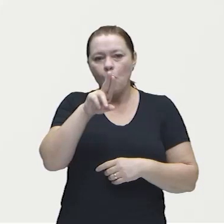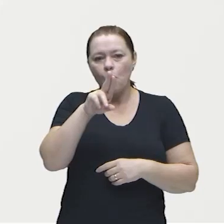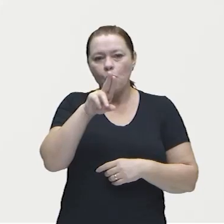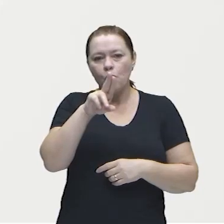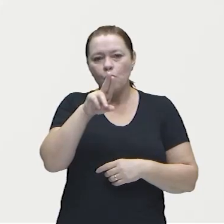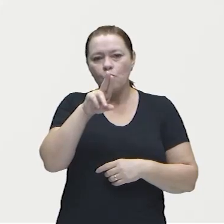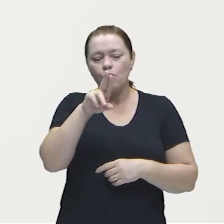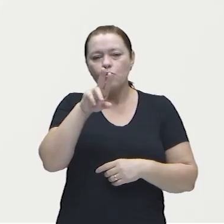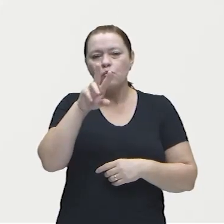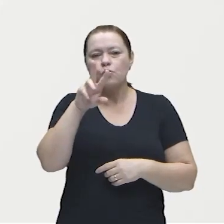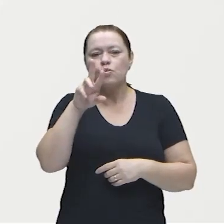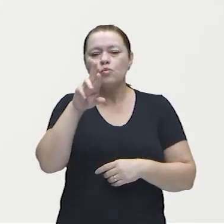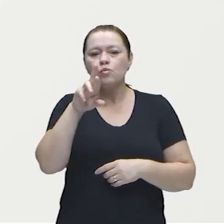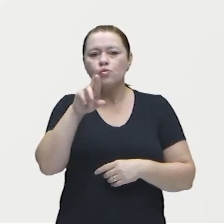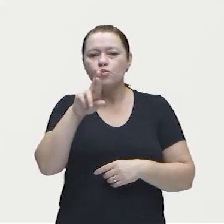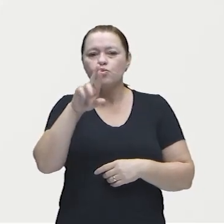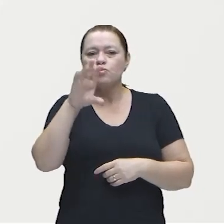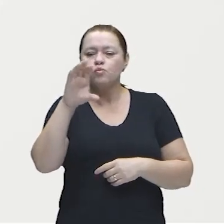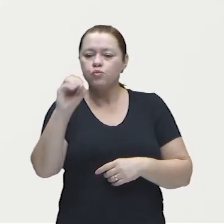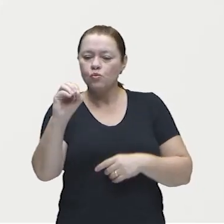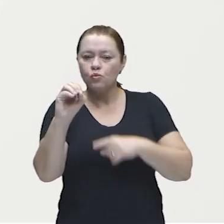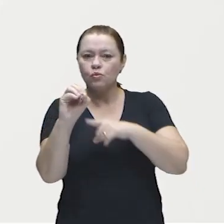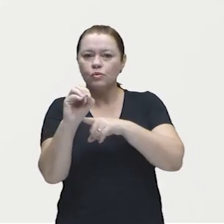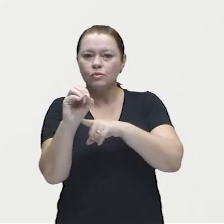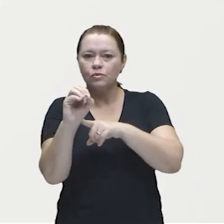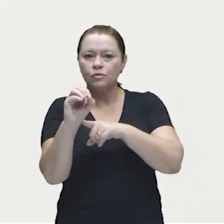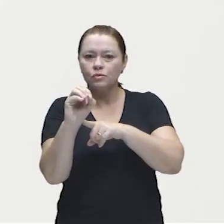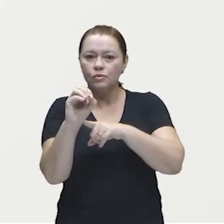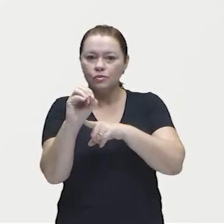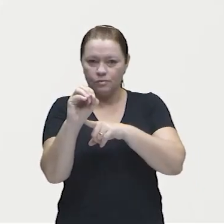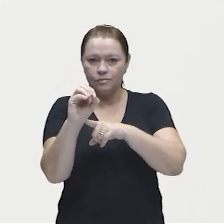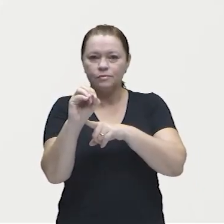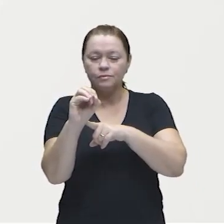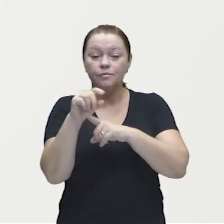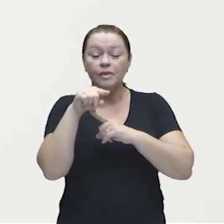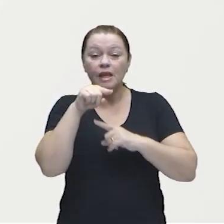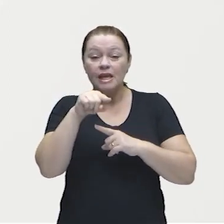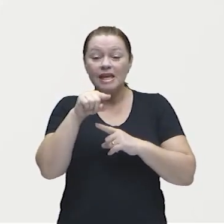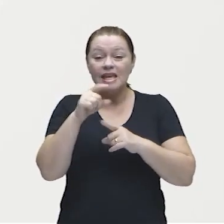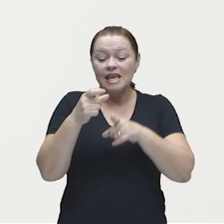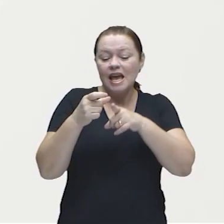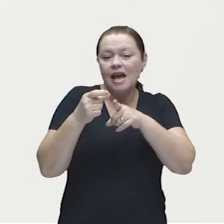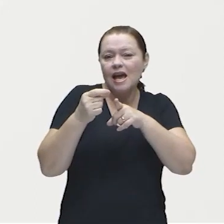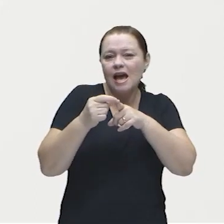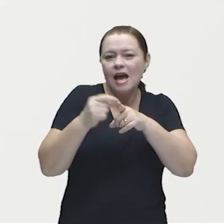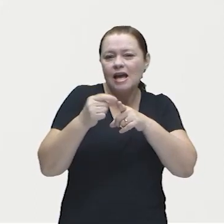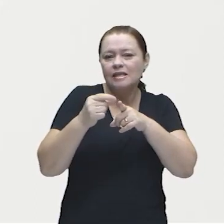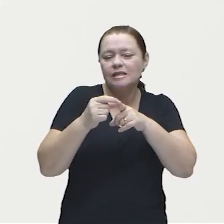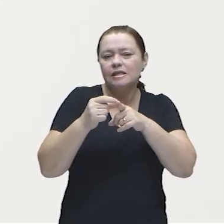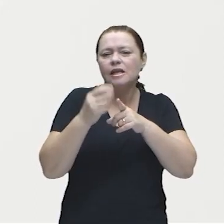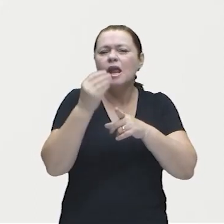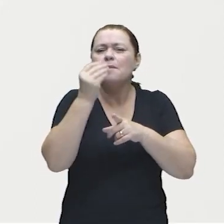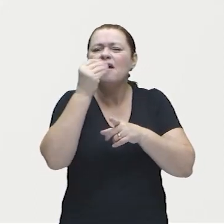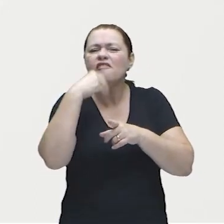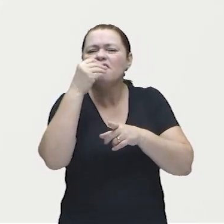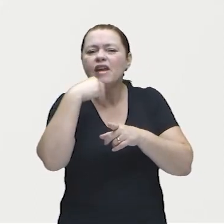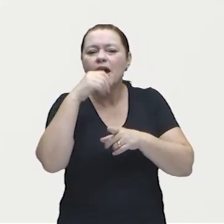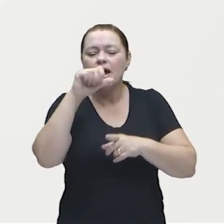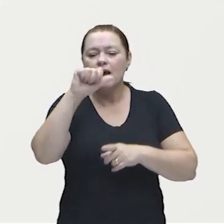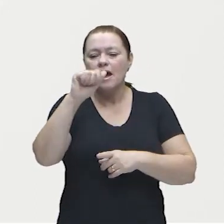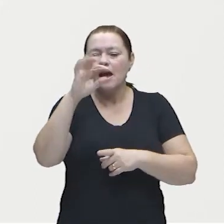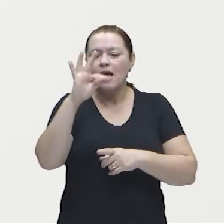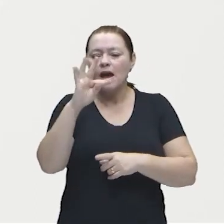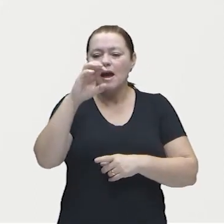O, ou, ouro. Enquanto o O da sílaba átona, uró, tem um som